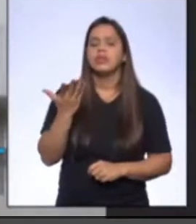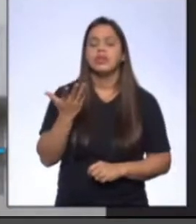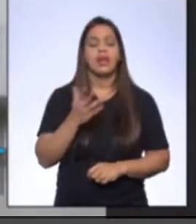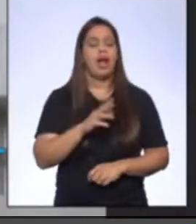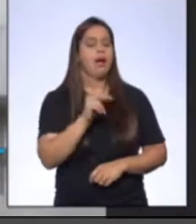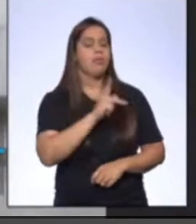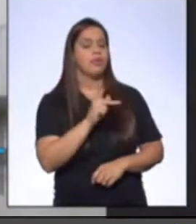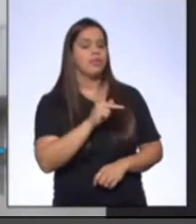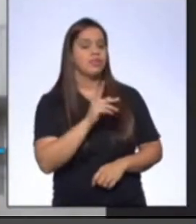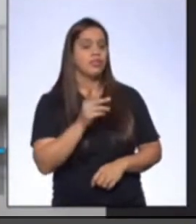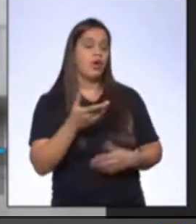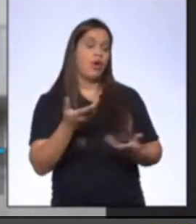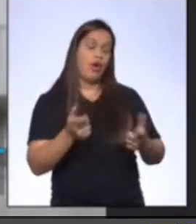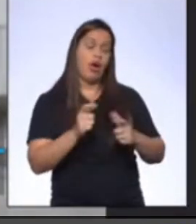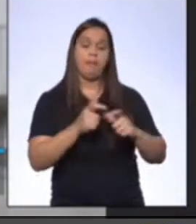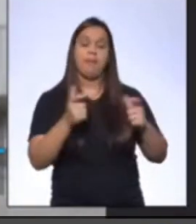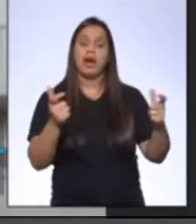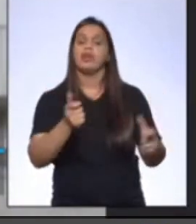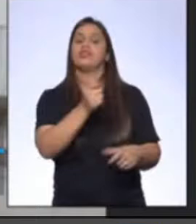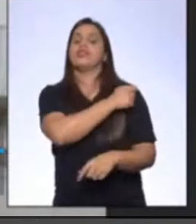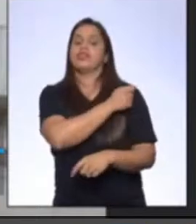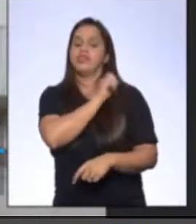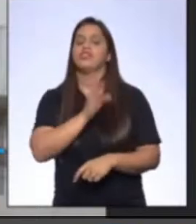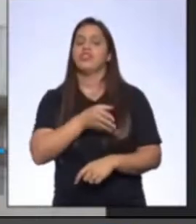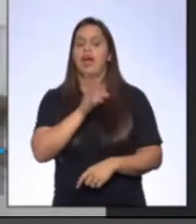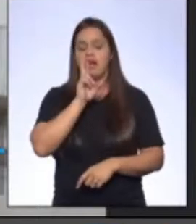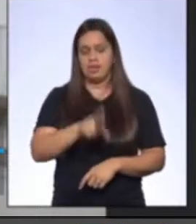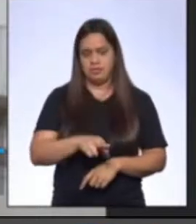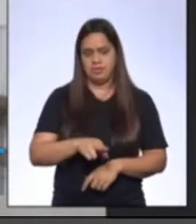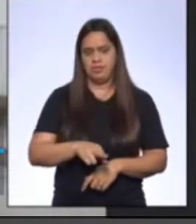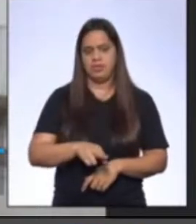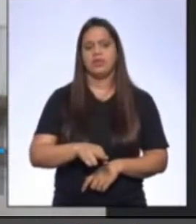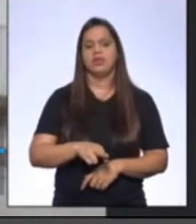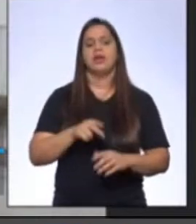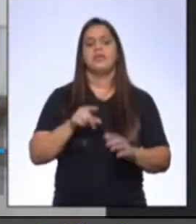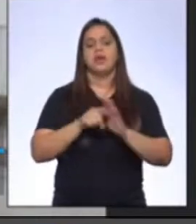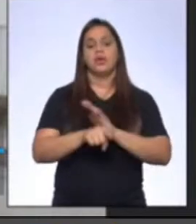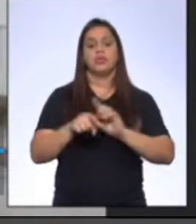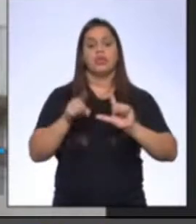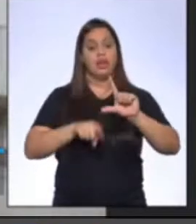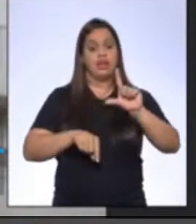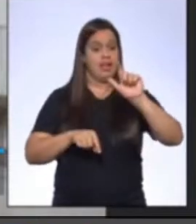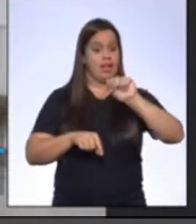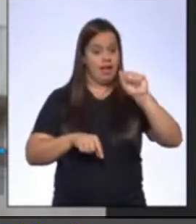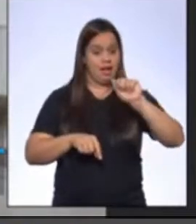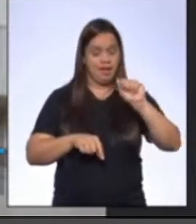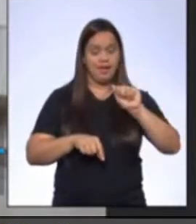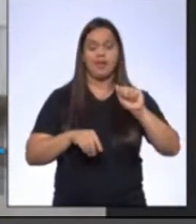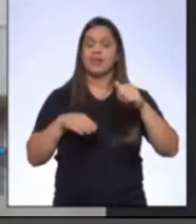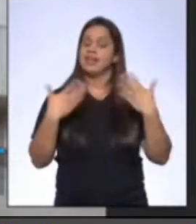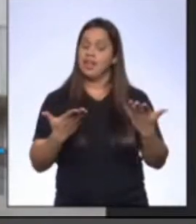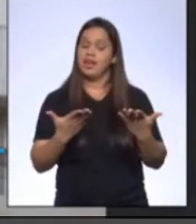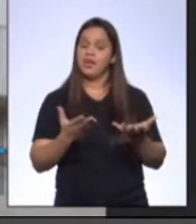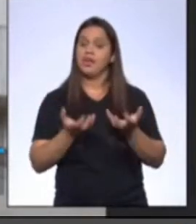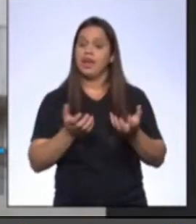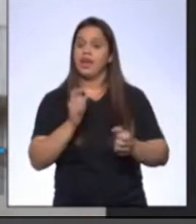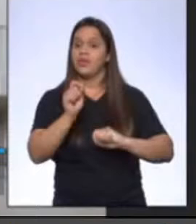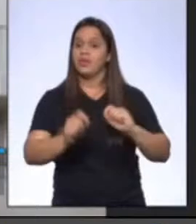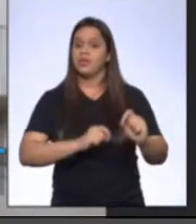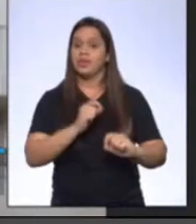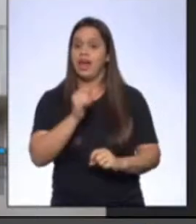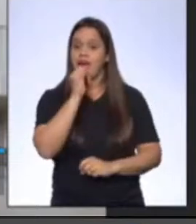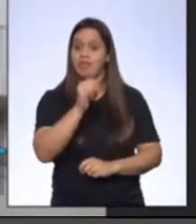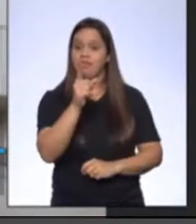Professor, a maioria realmente já respondeu a questão A, né? E eu gostaria, assim, de